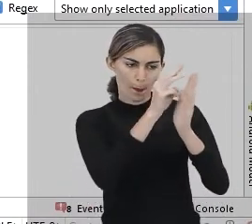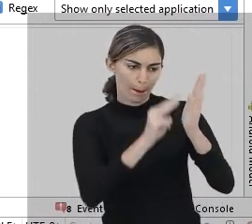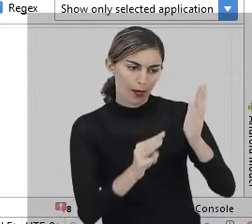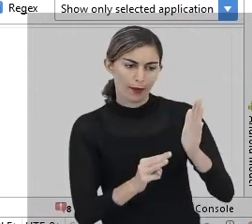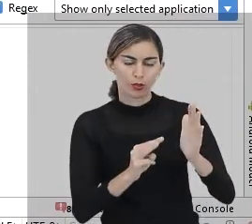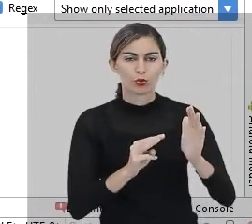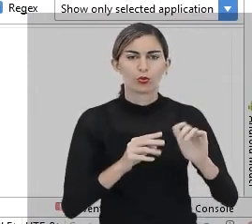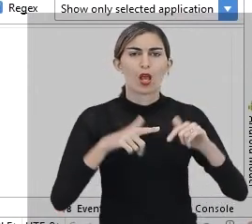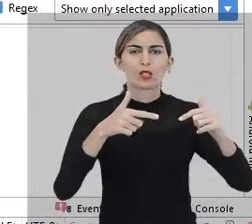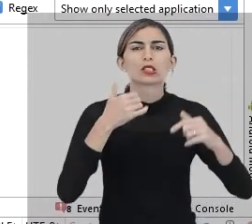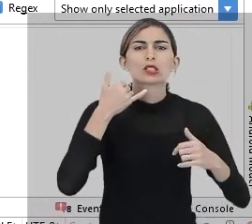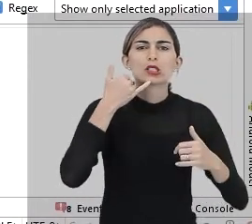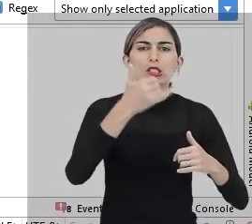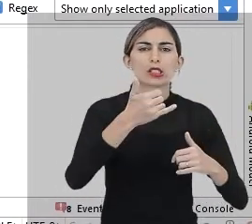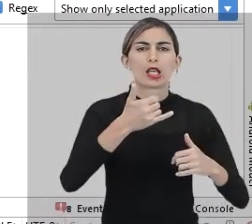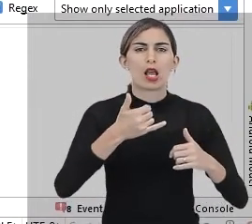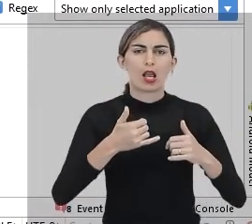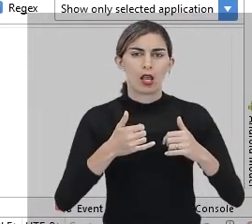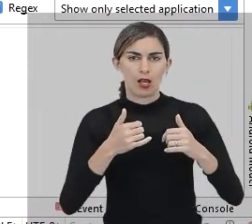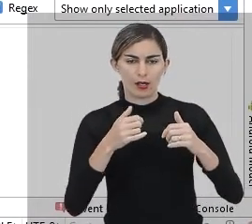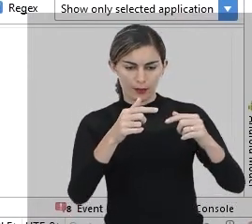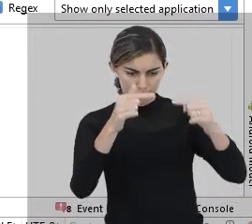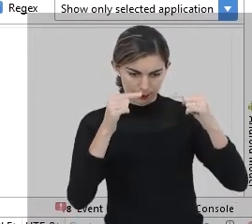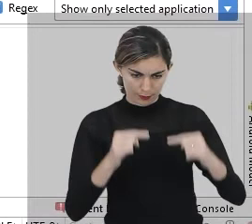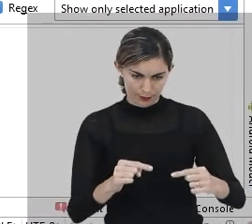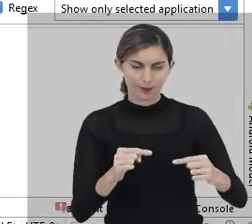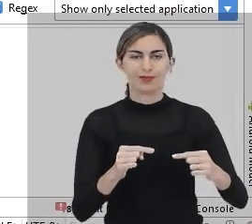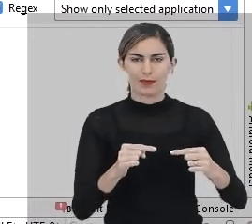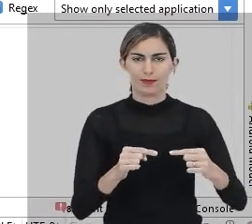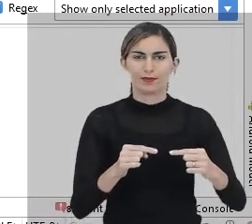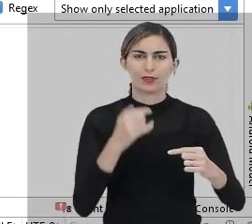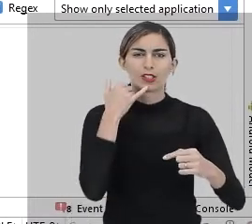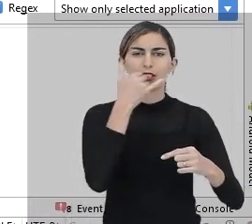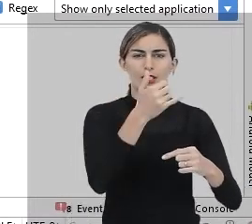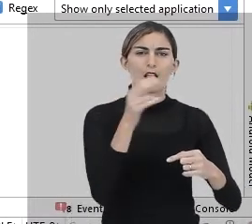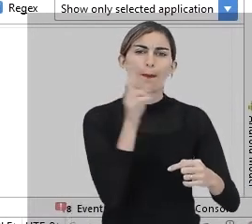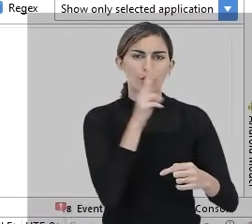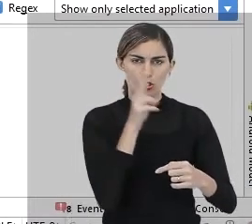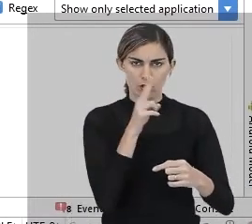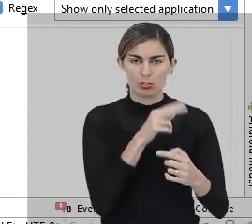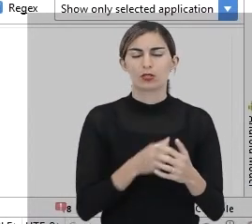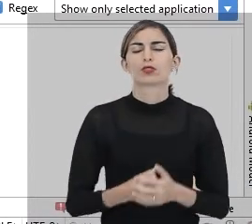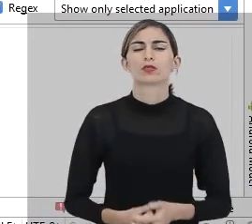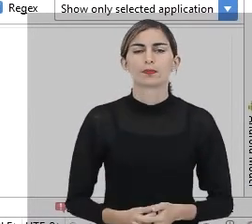ação ligar para emergência, e aqui embaixo está esse método que a gente vai ver